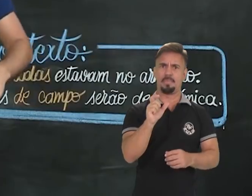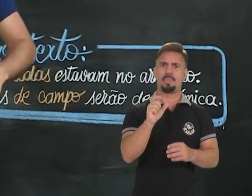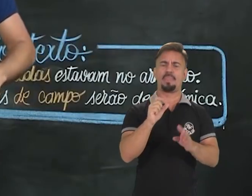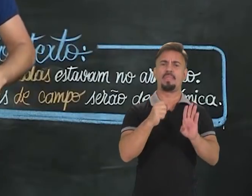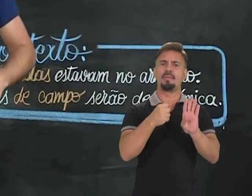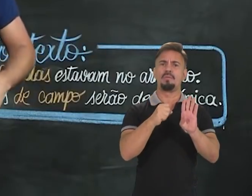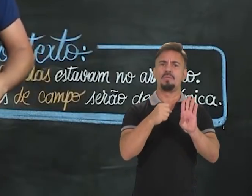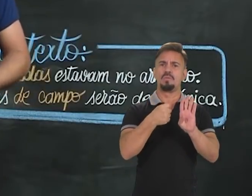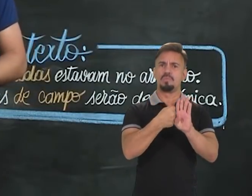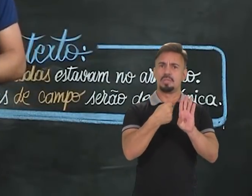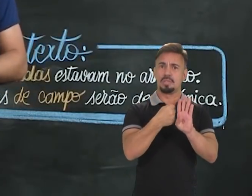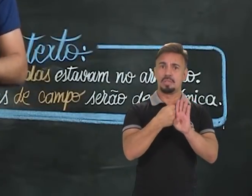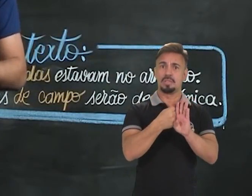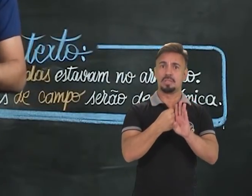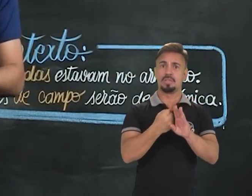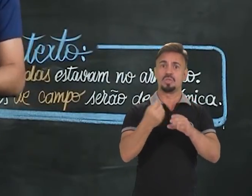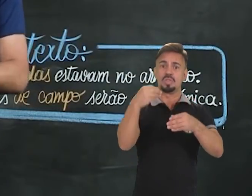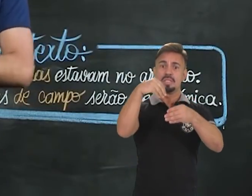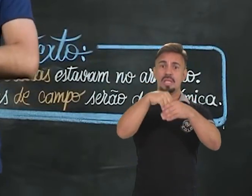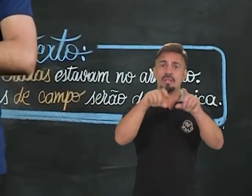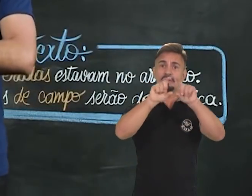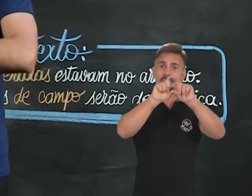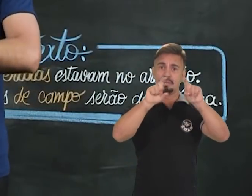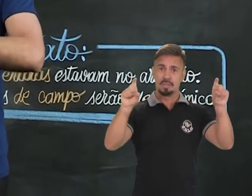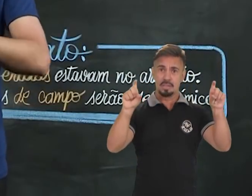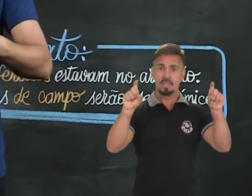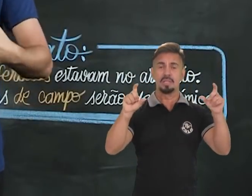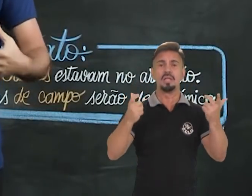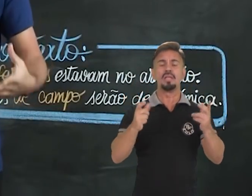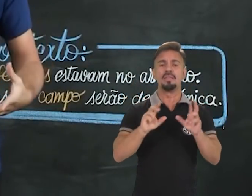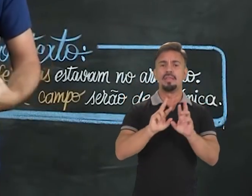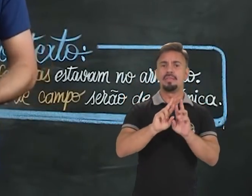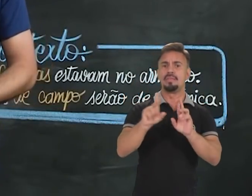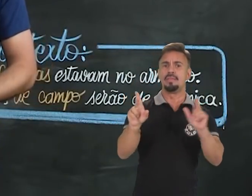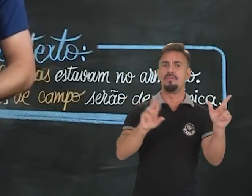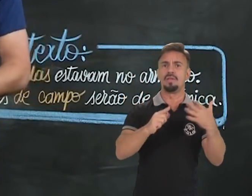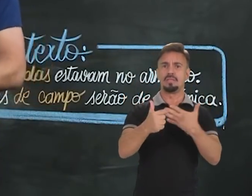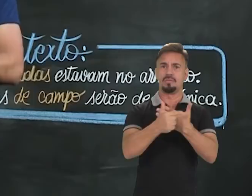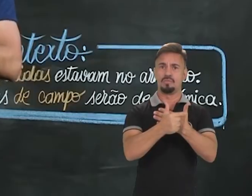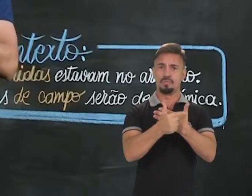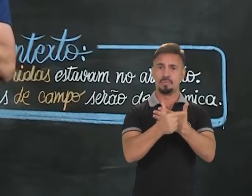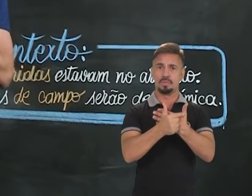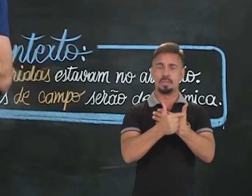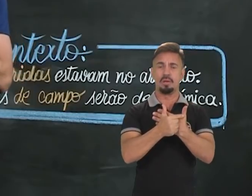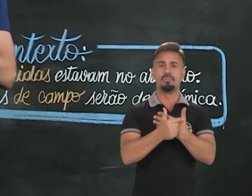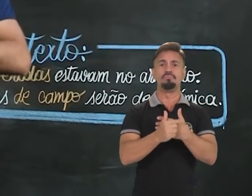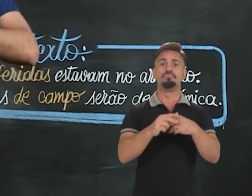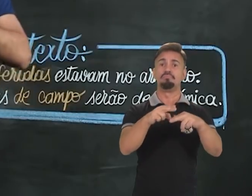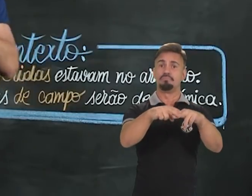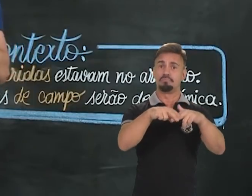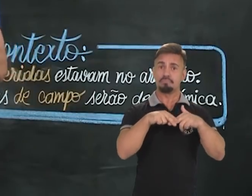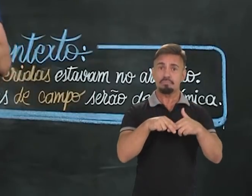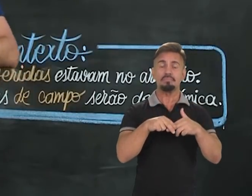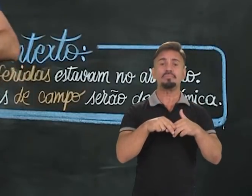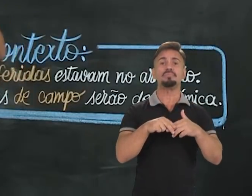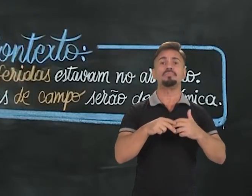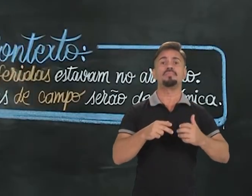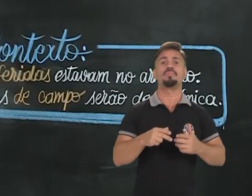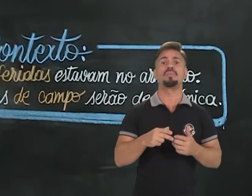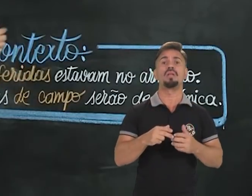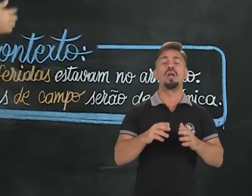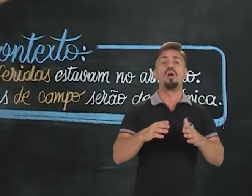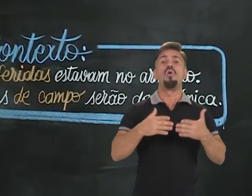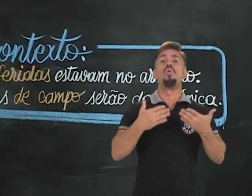substantivo, dentro de uma oração, ela pode desempenhar diferentes funções. E é por isso que a gente fala